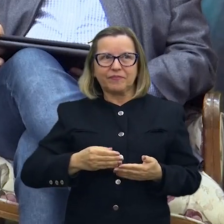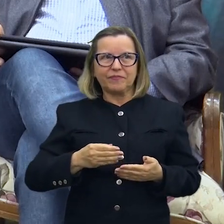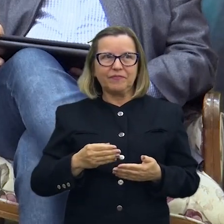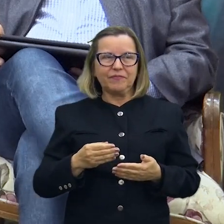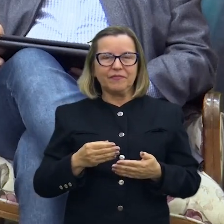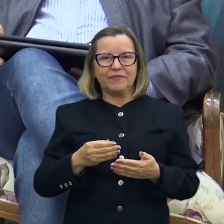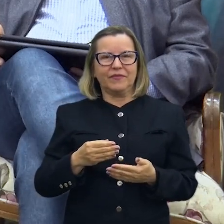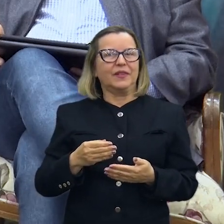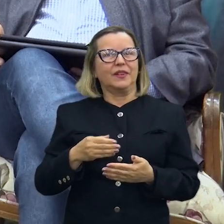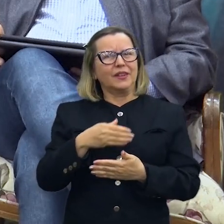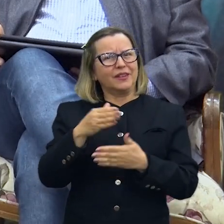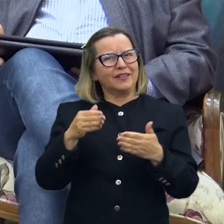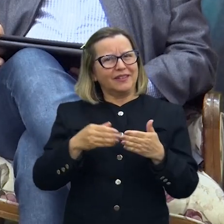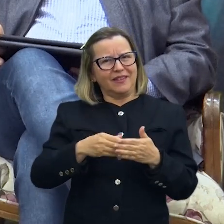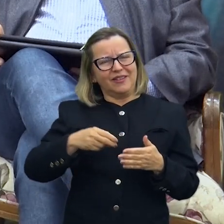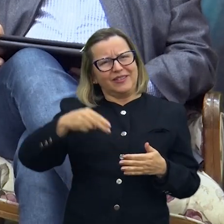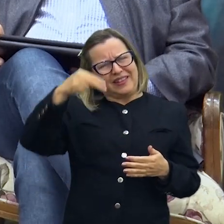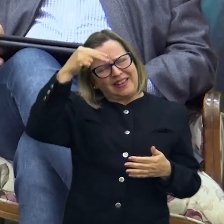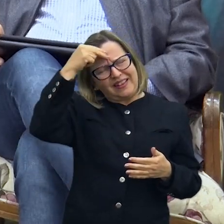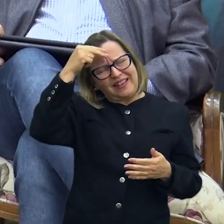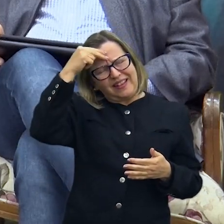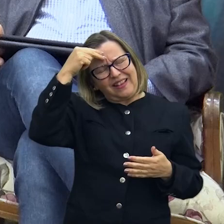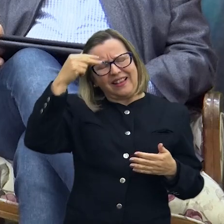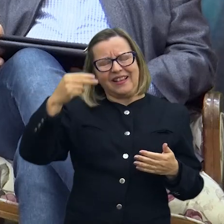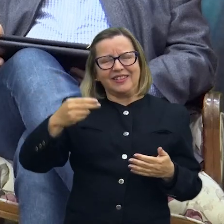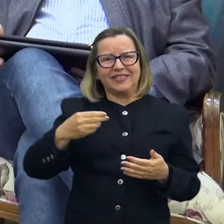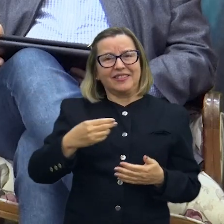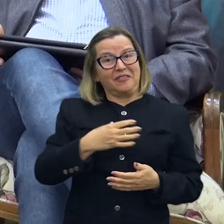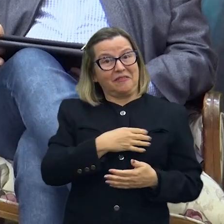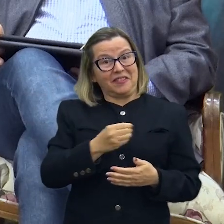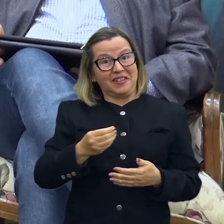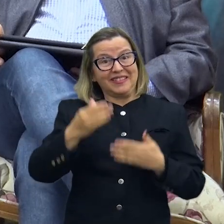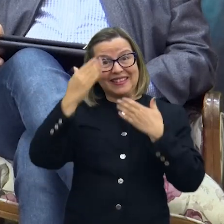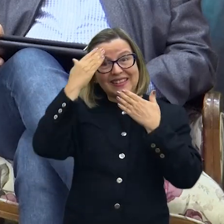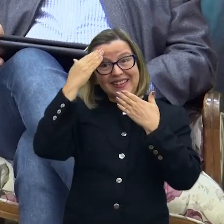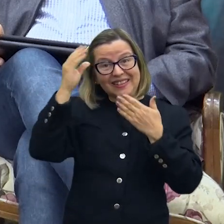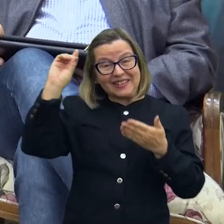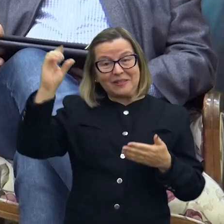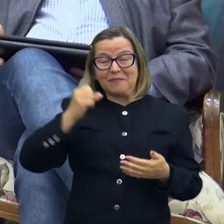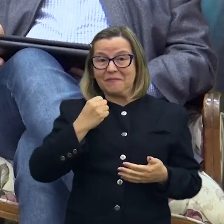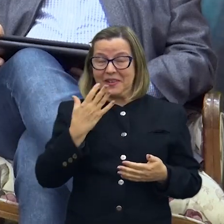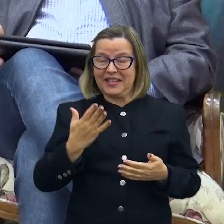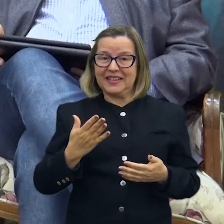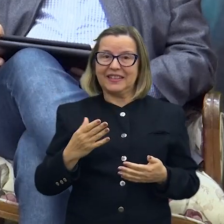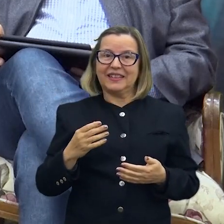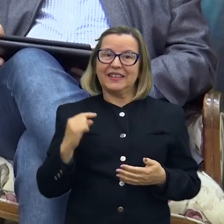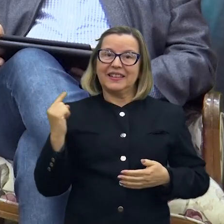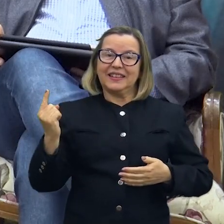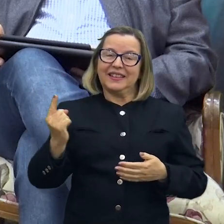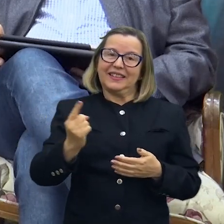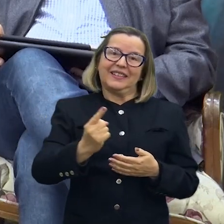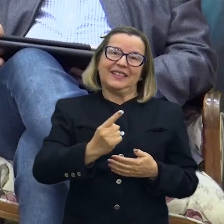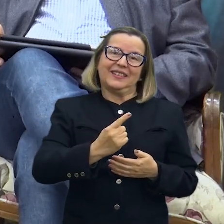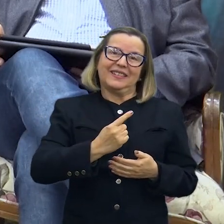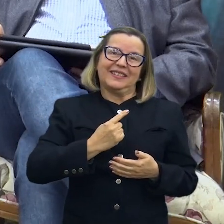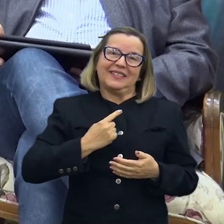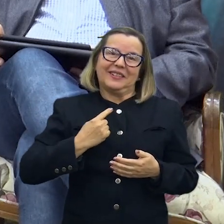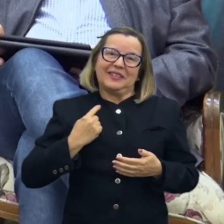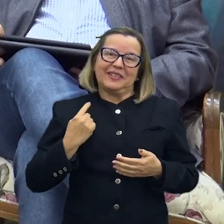Os genros, os netos, os filhos, né? Graças a Deus. E temos trabalhado cada dia na